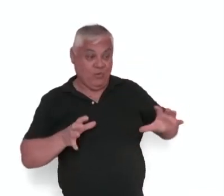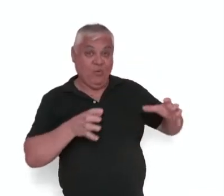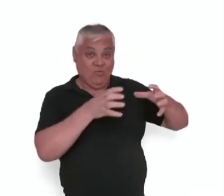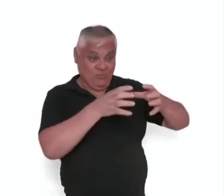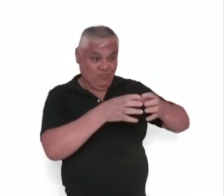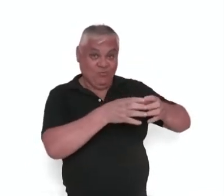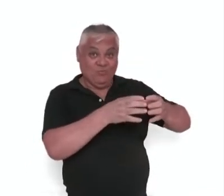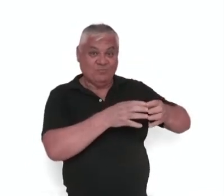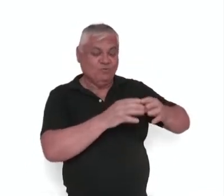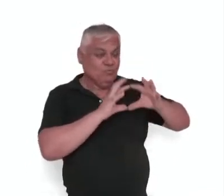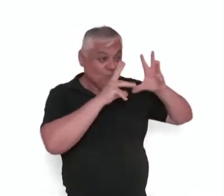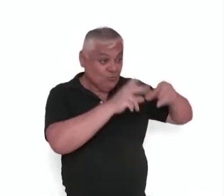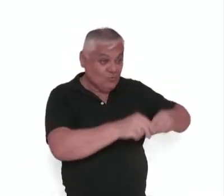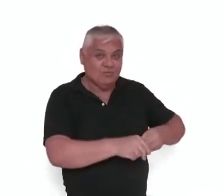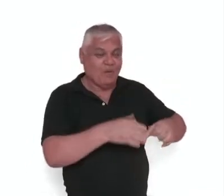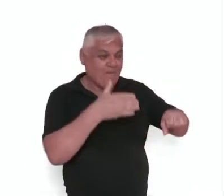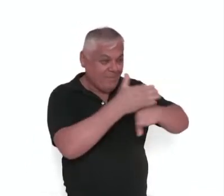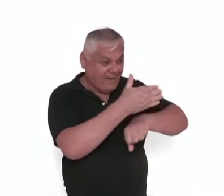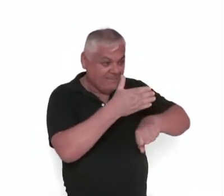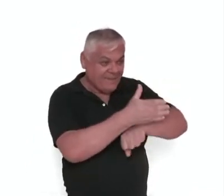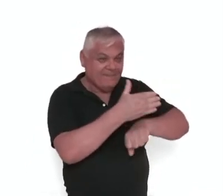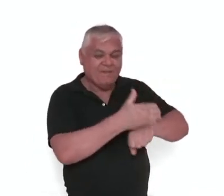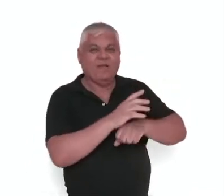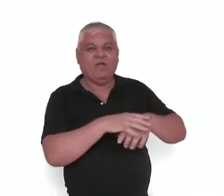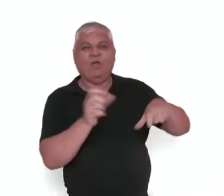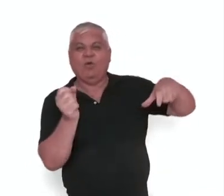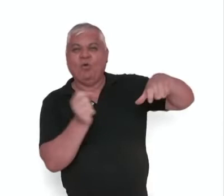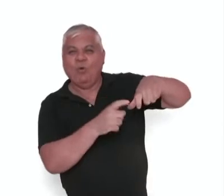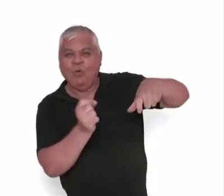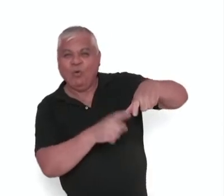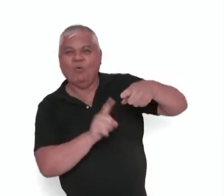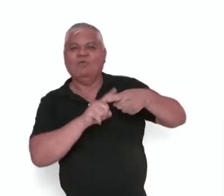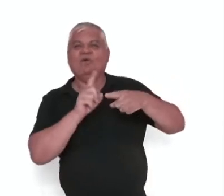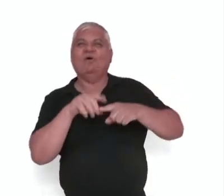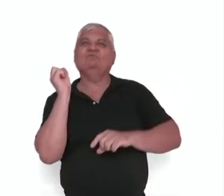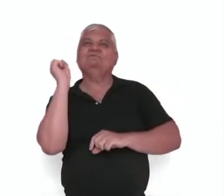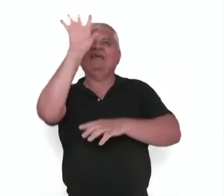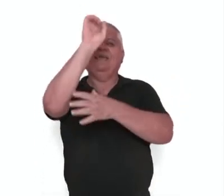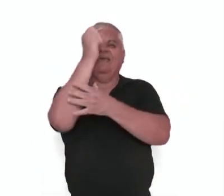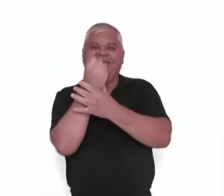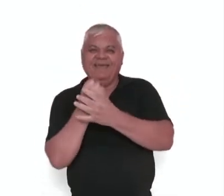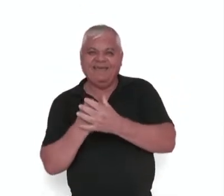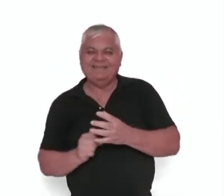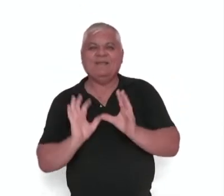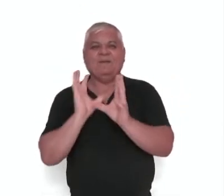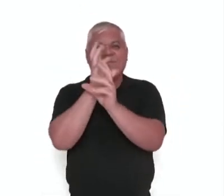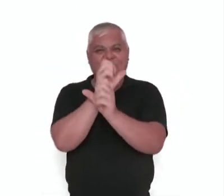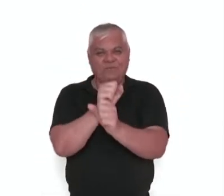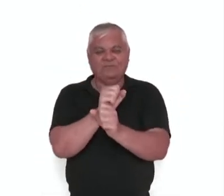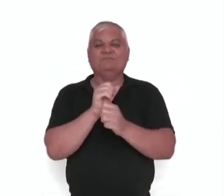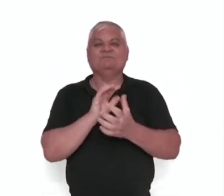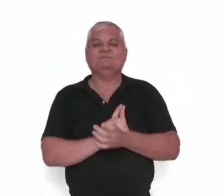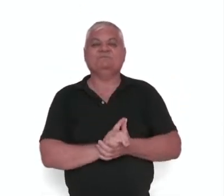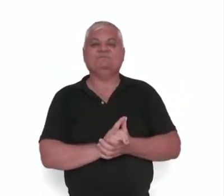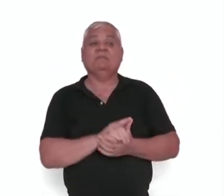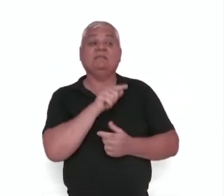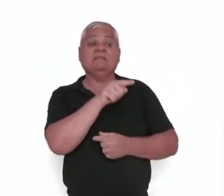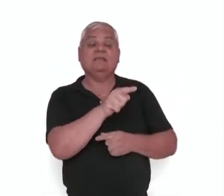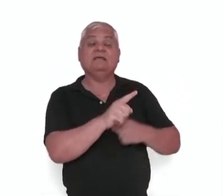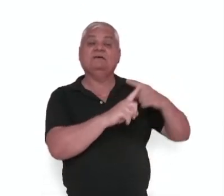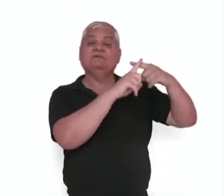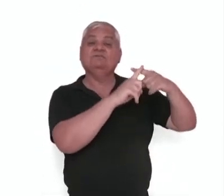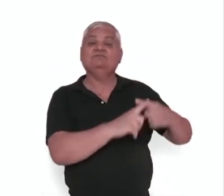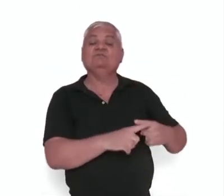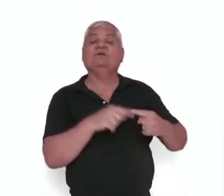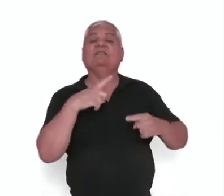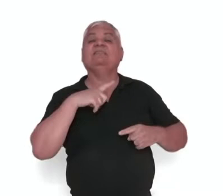em que todos os jogadores marcaram um gol ou uma cesta ou um ponto. Há de se considerar nesse tipo de jogo o nível